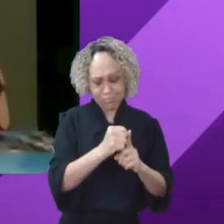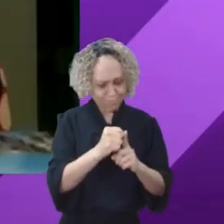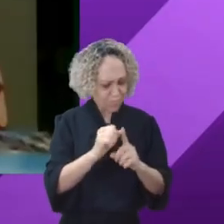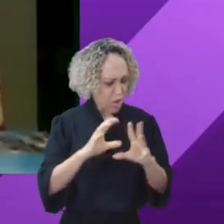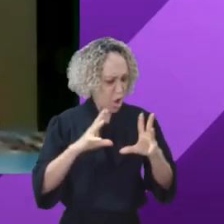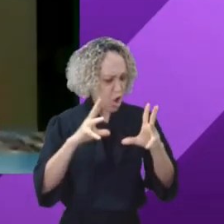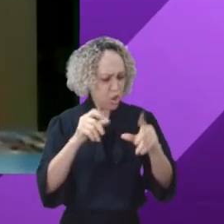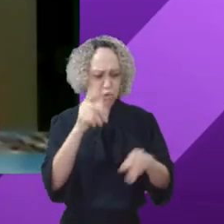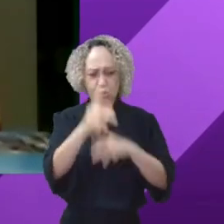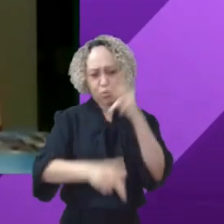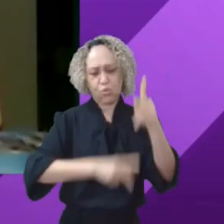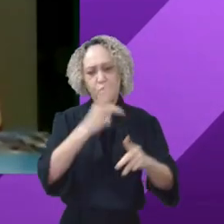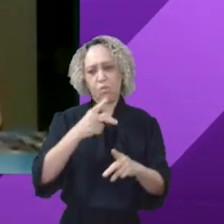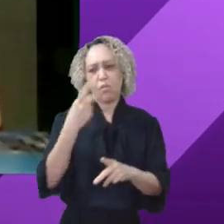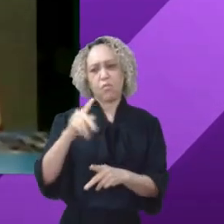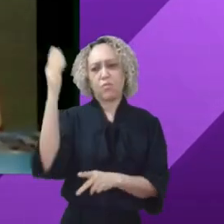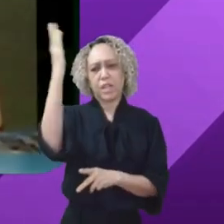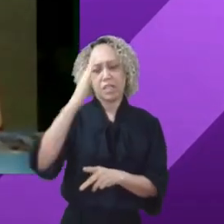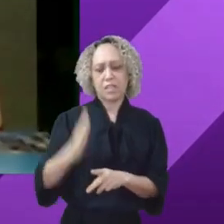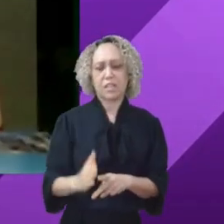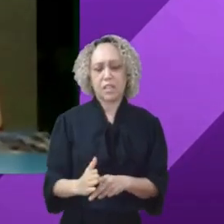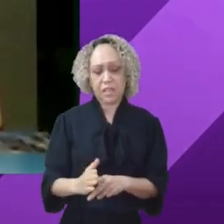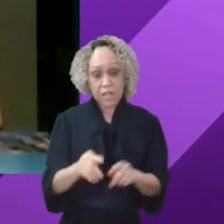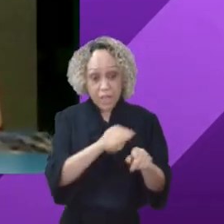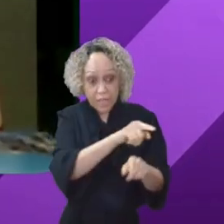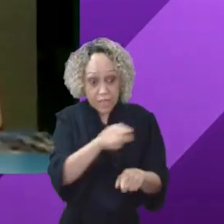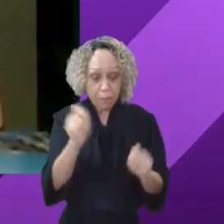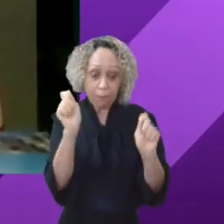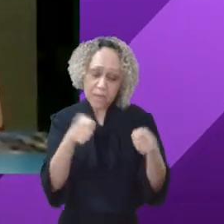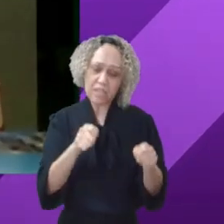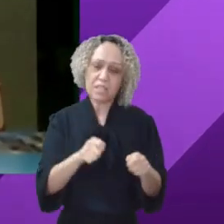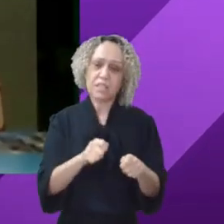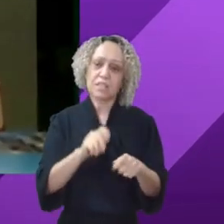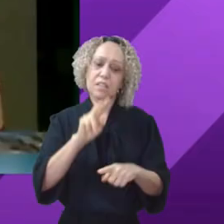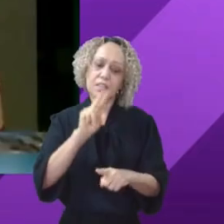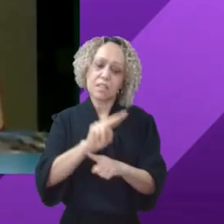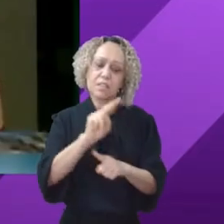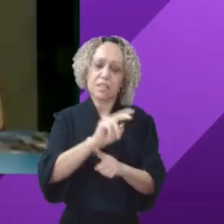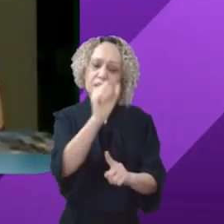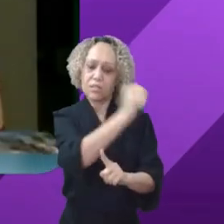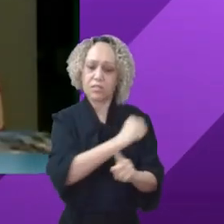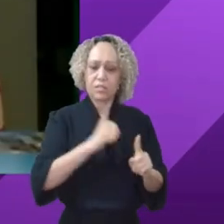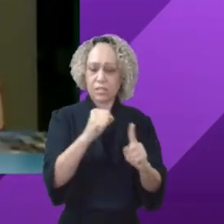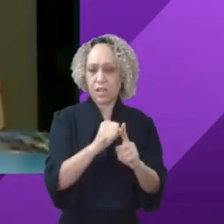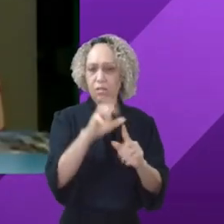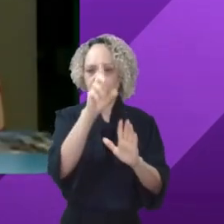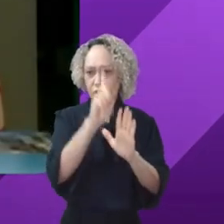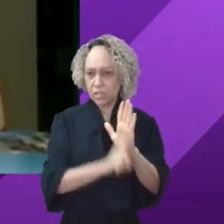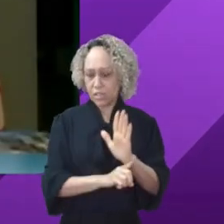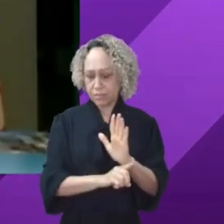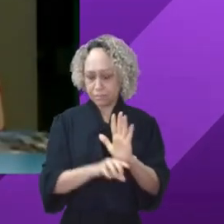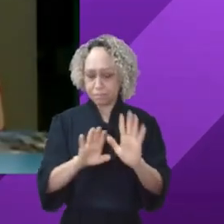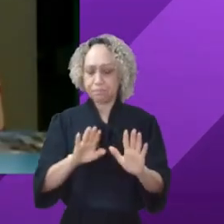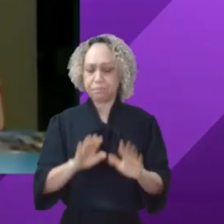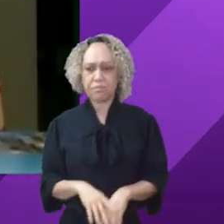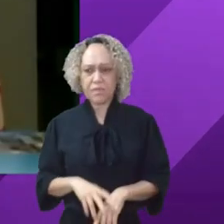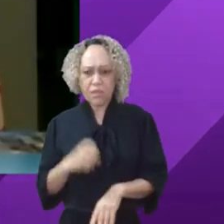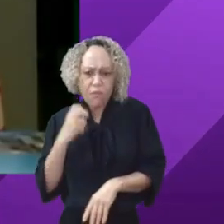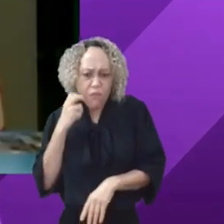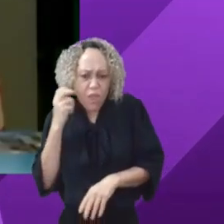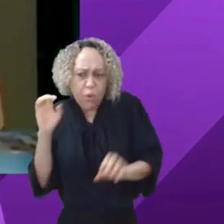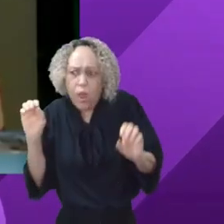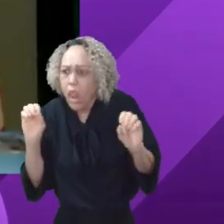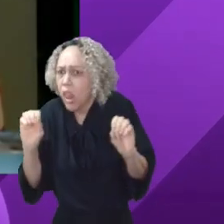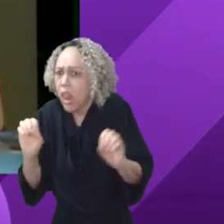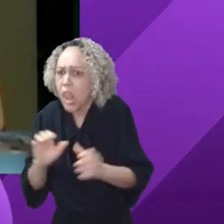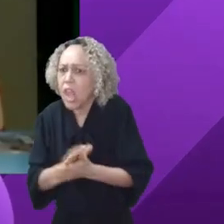população brasileira que demandam da assistência social como direito. Então, não é vergonha nenhuma, né, uma